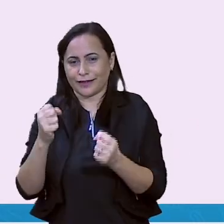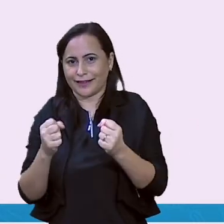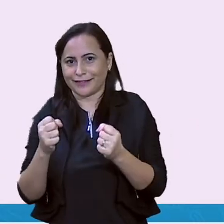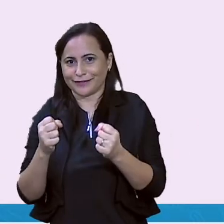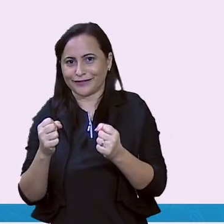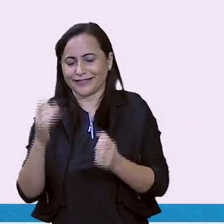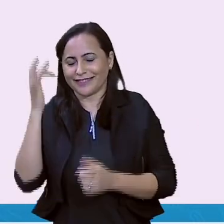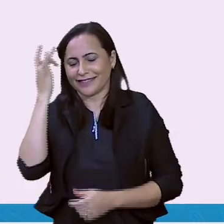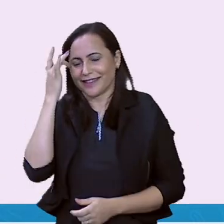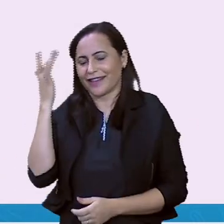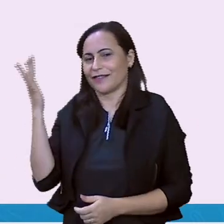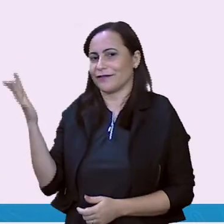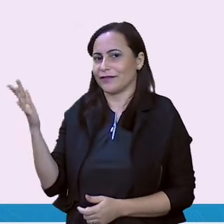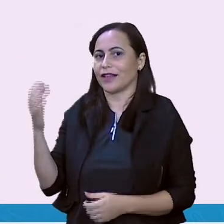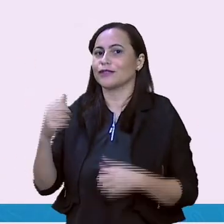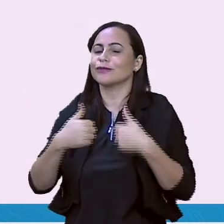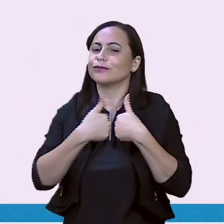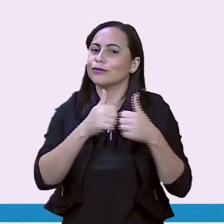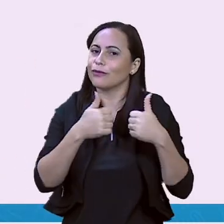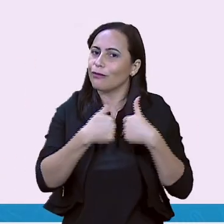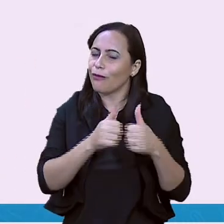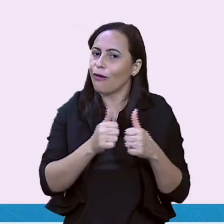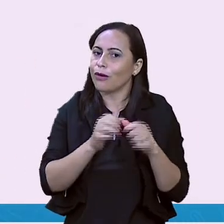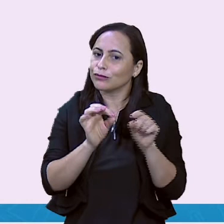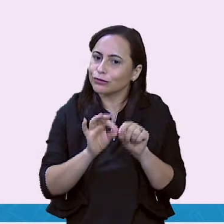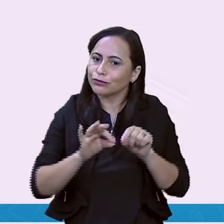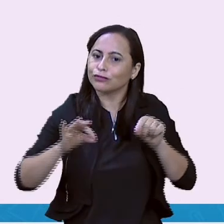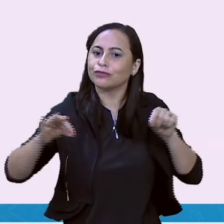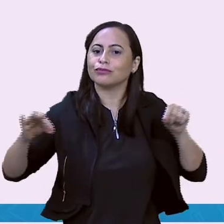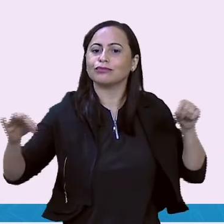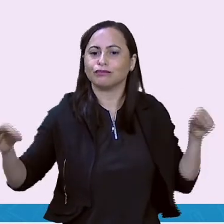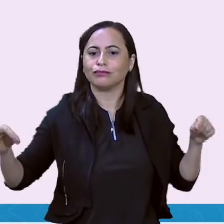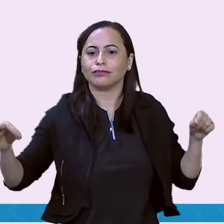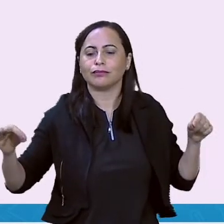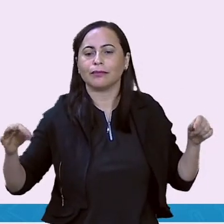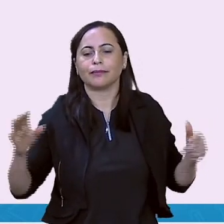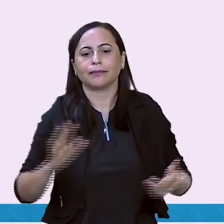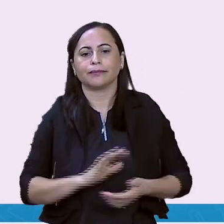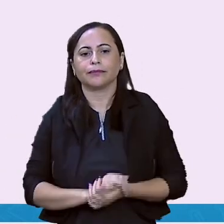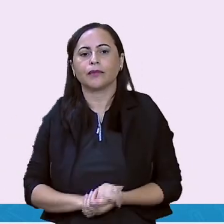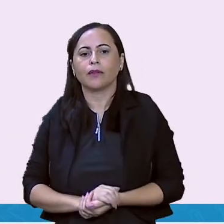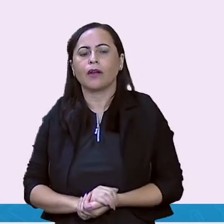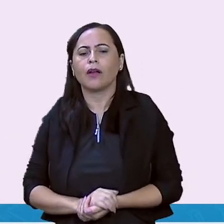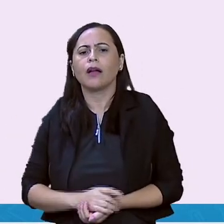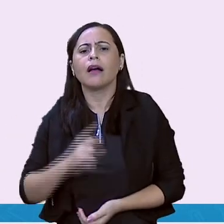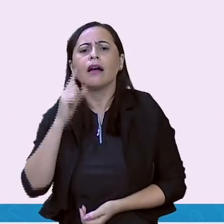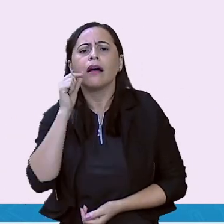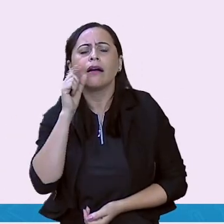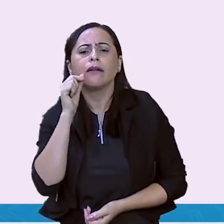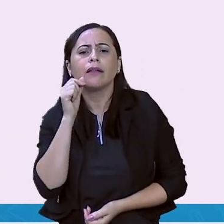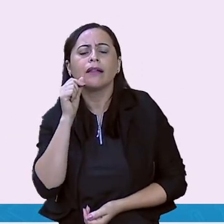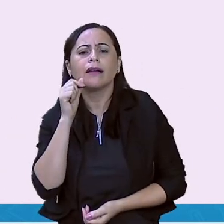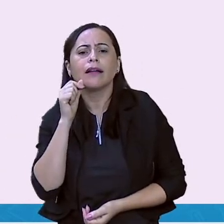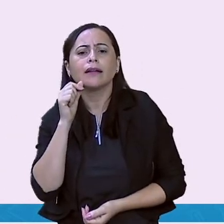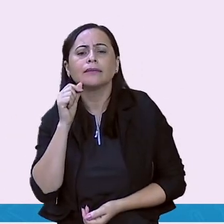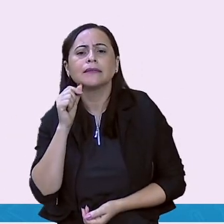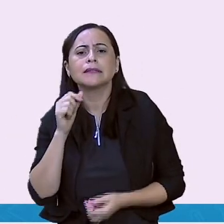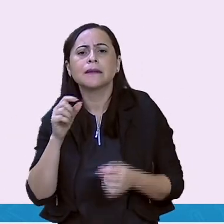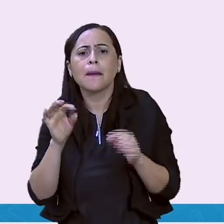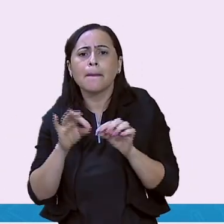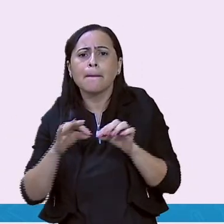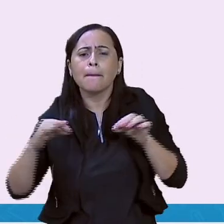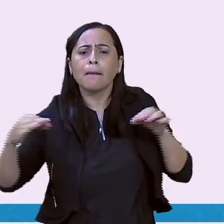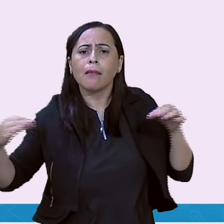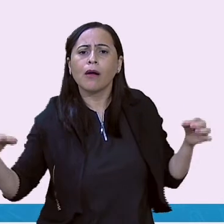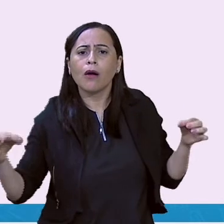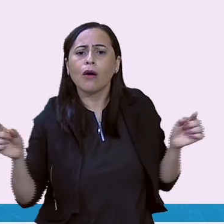grandão, então o ônibus ele é mais comprido. O lápis é mais comprido ou curto que o braço do